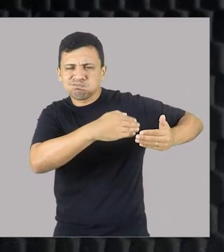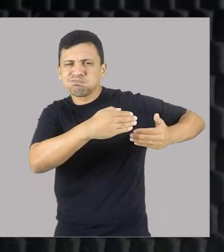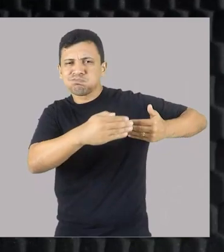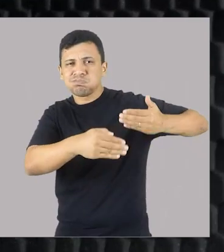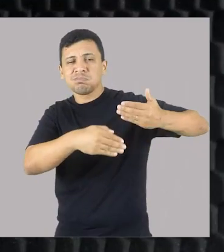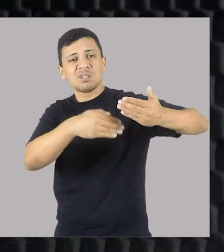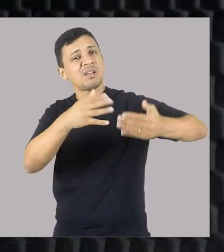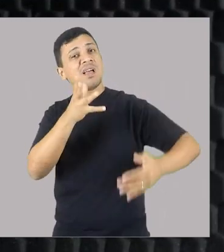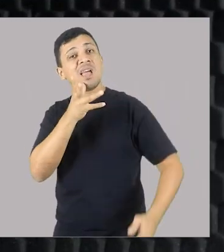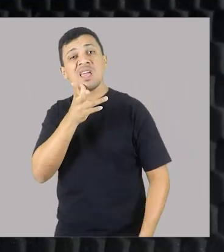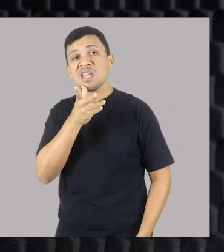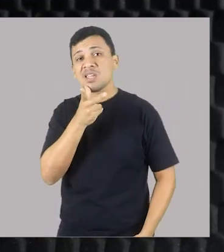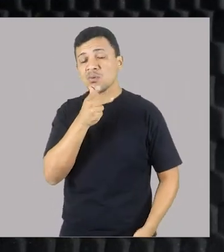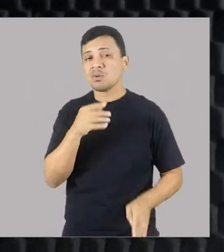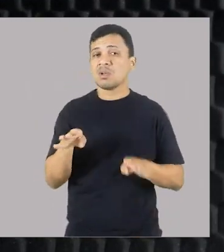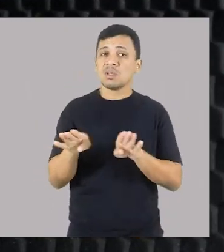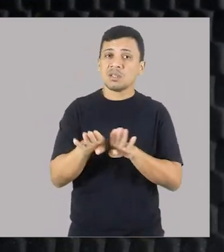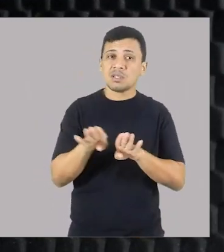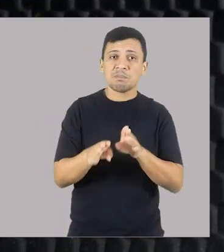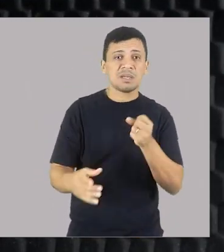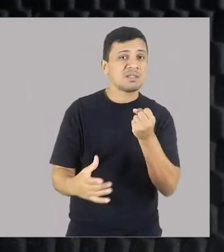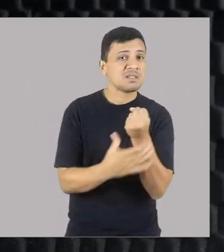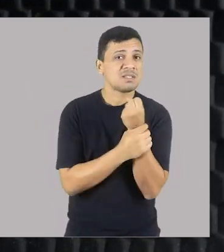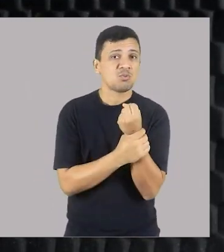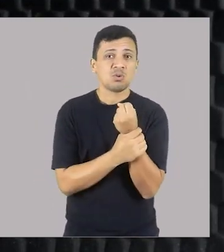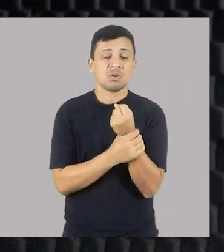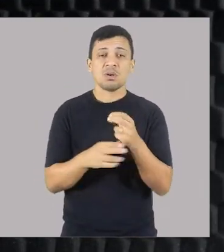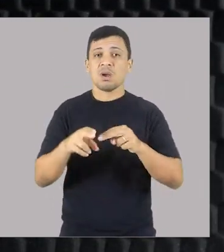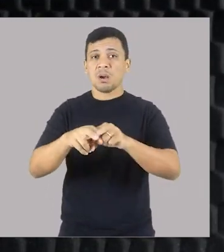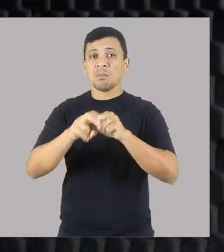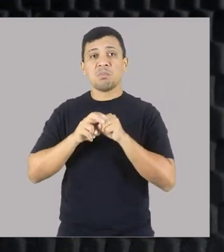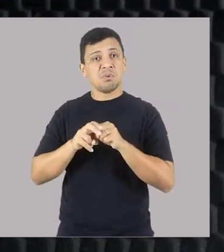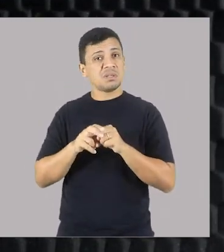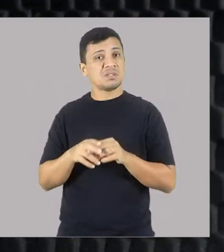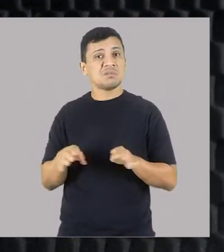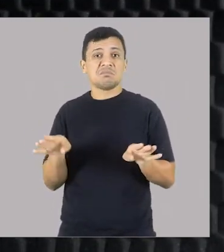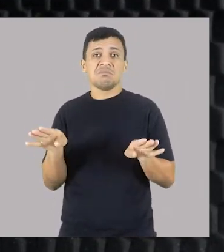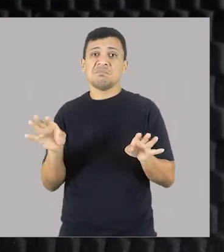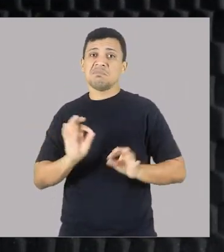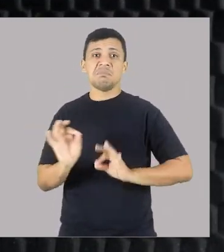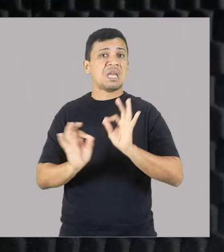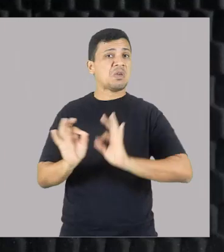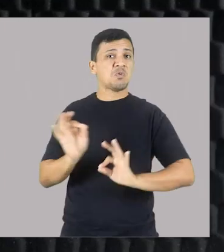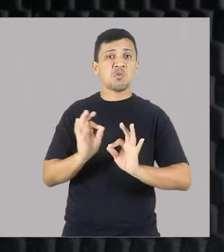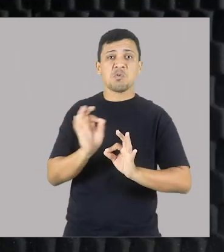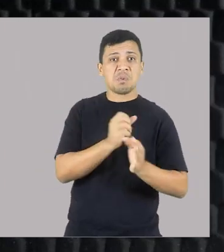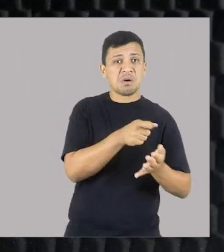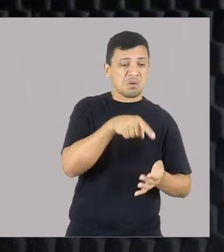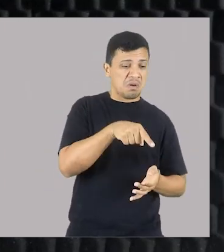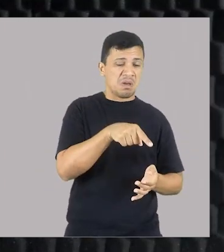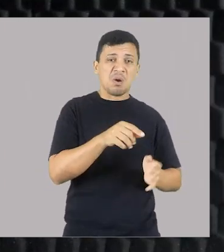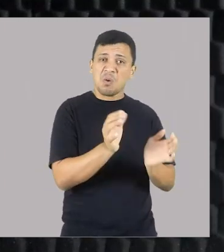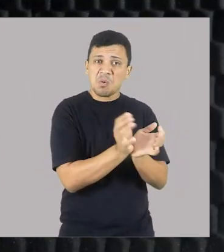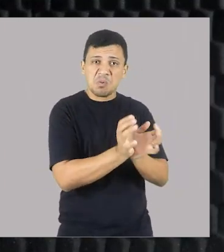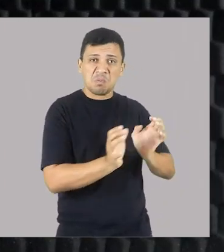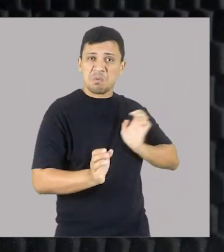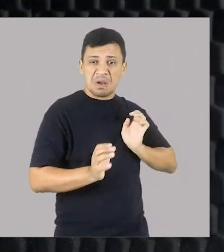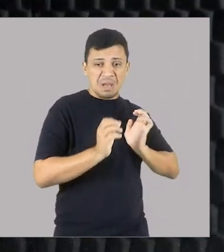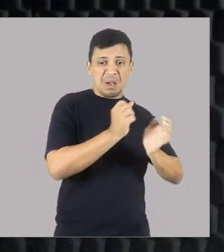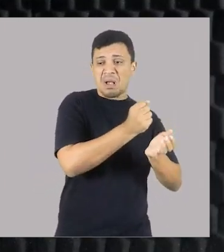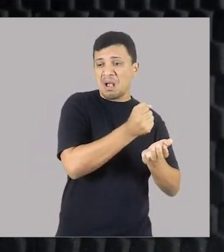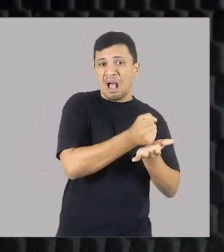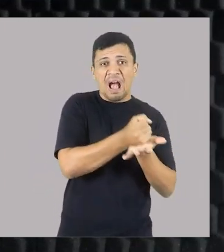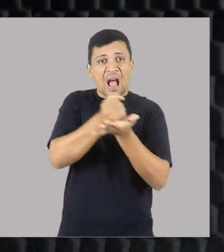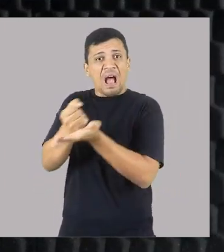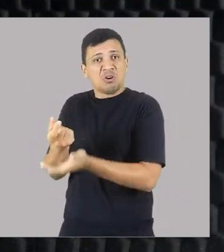seguro, porque não houve nenhum tipo de reparação social por parte dessas elites escravagistas. Nem o